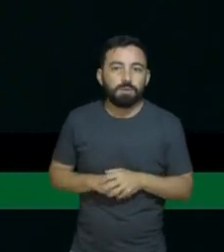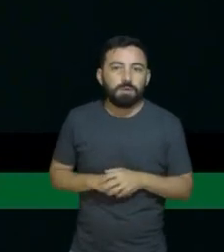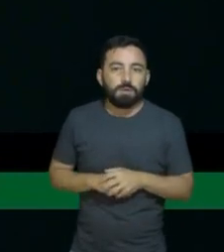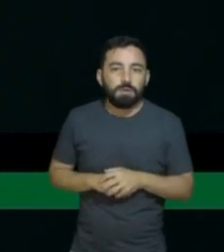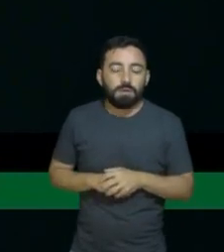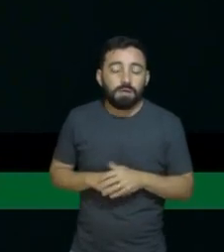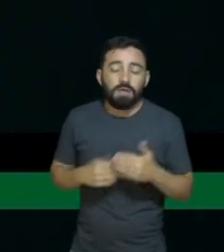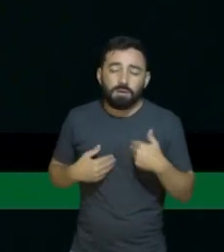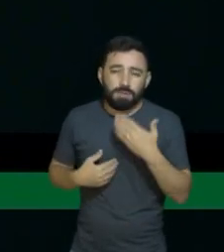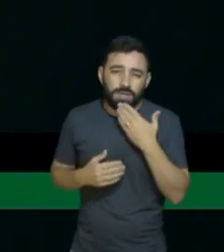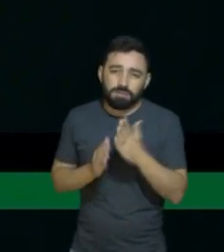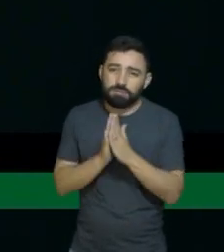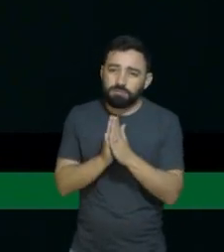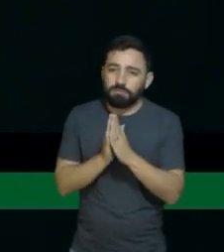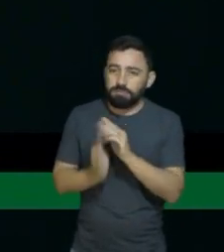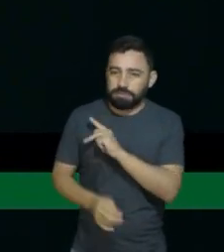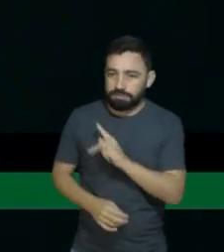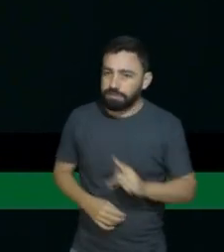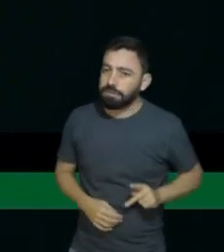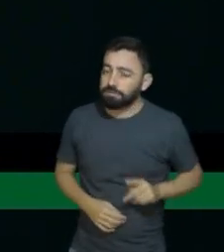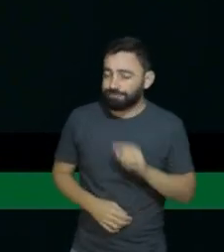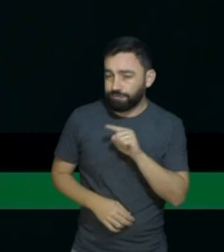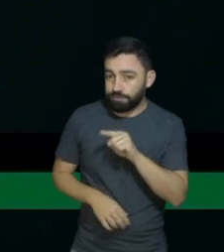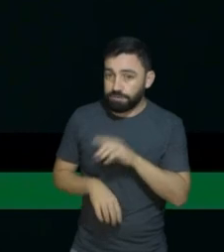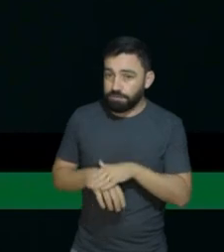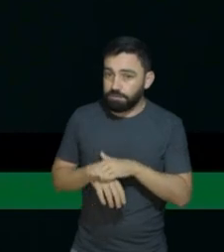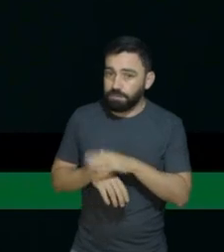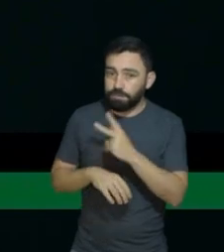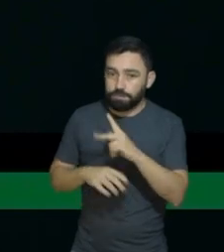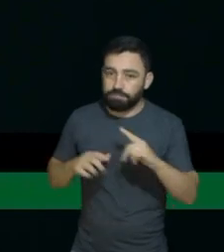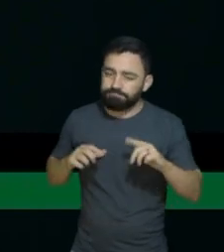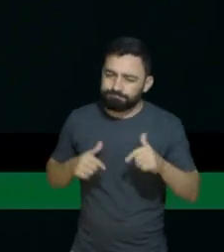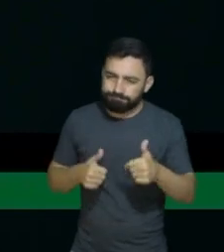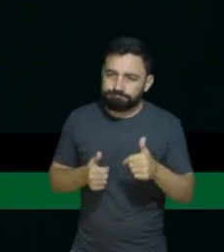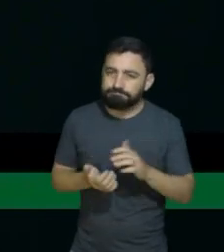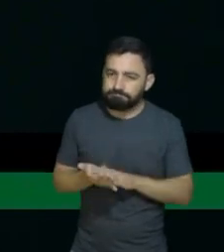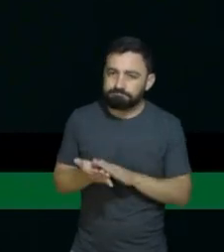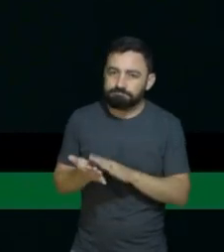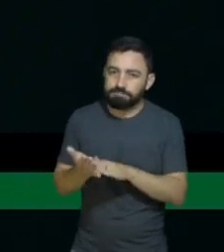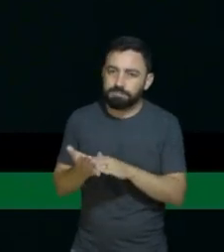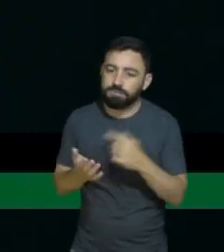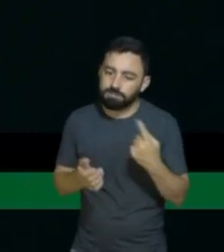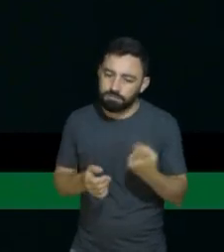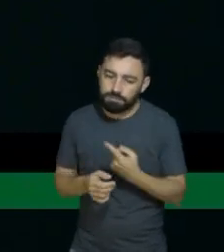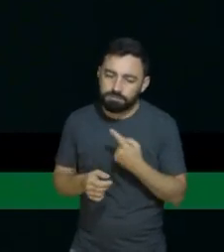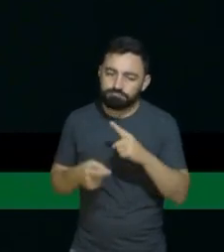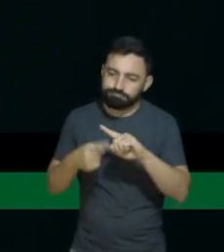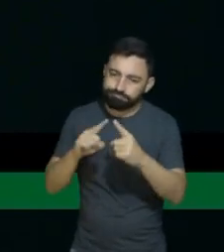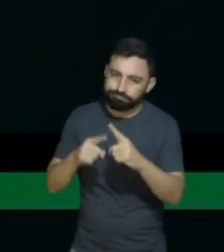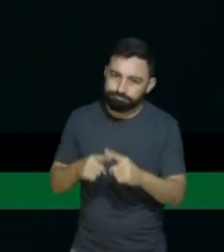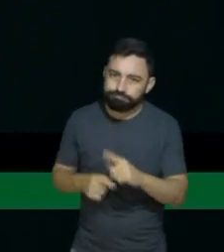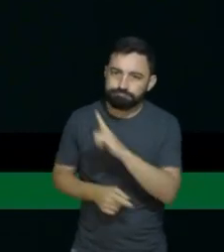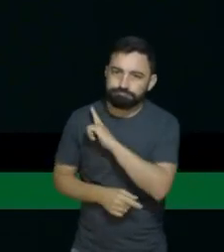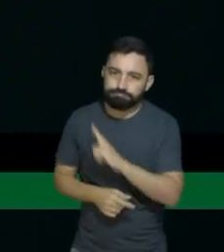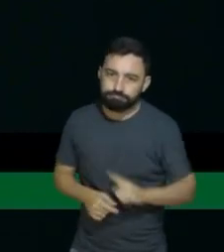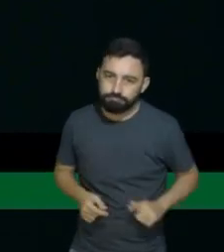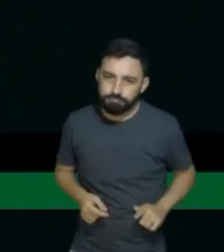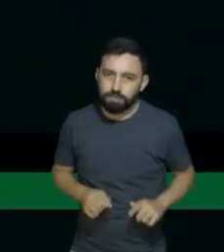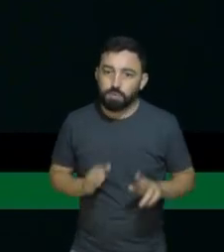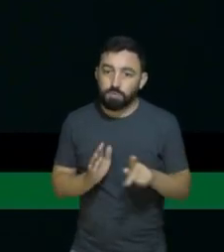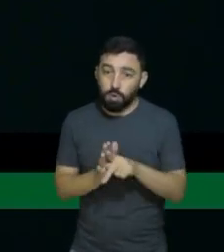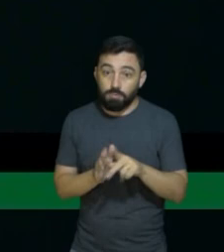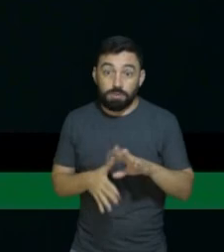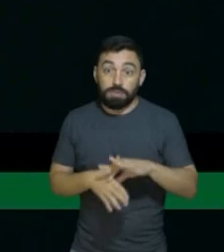presidente e eu sei que a sua iniciativa será louvável de fazermos essa interlocução com o governo através do líder do